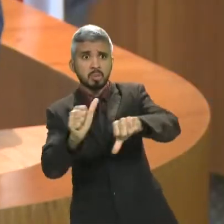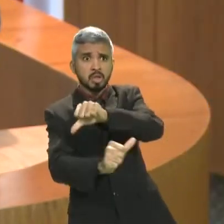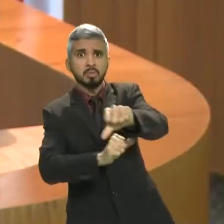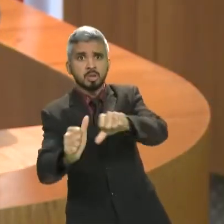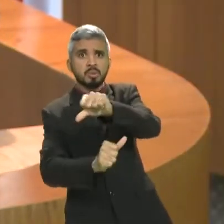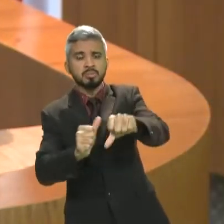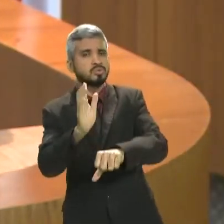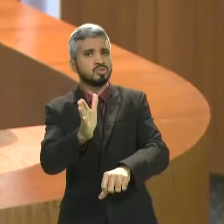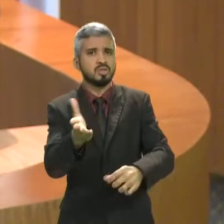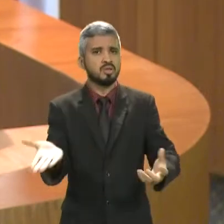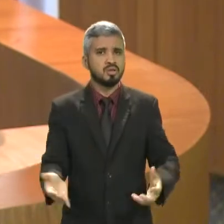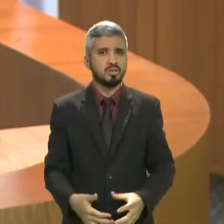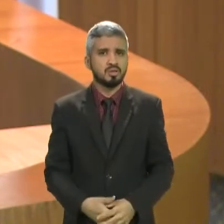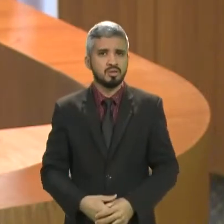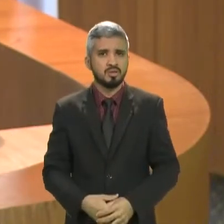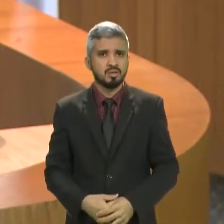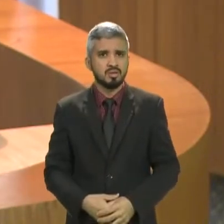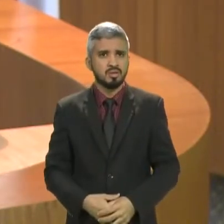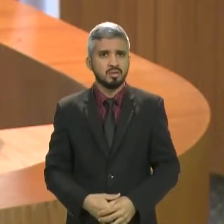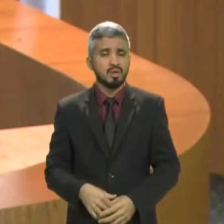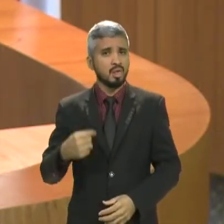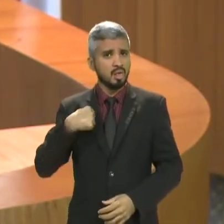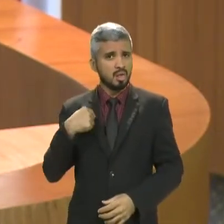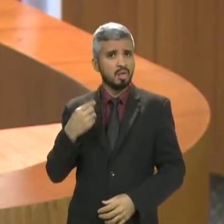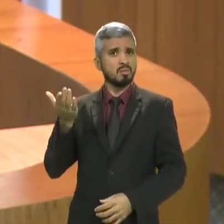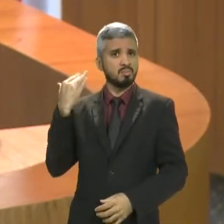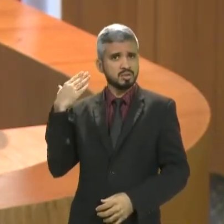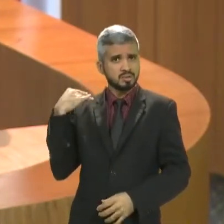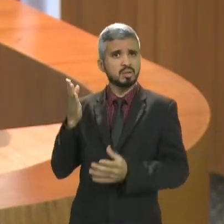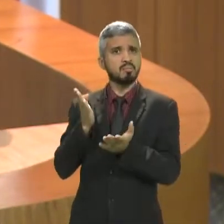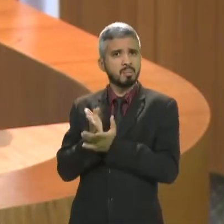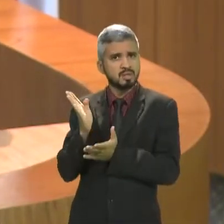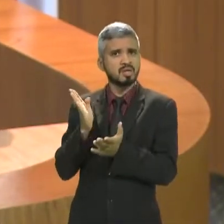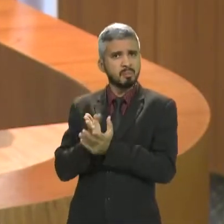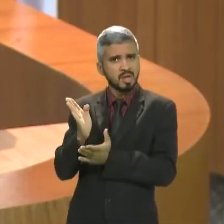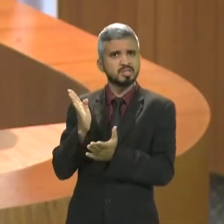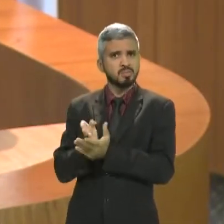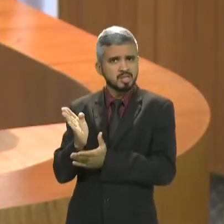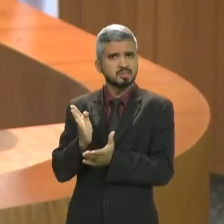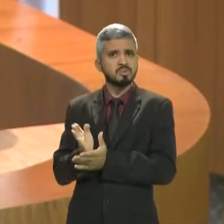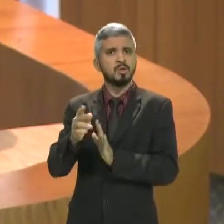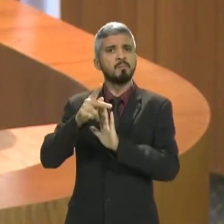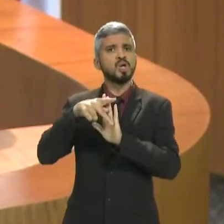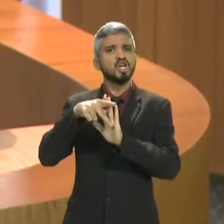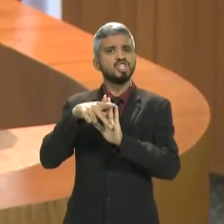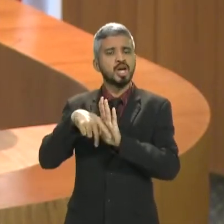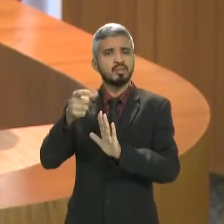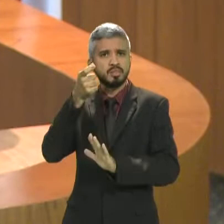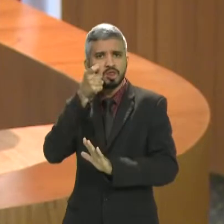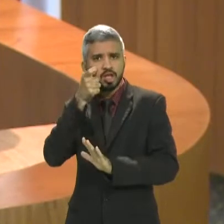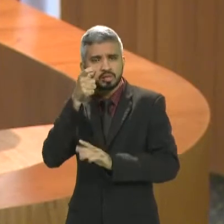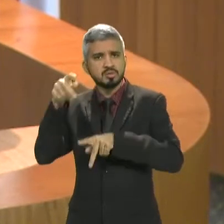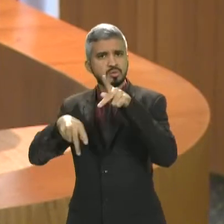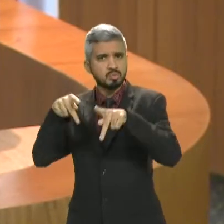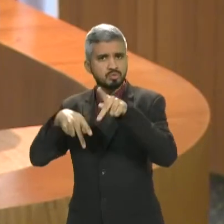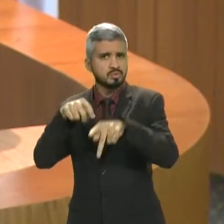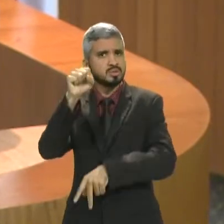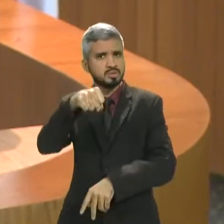cabíveis para o governo, onde eu fiz parte, onde aprovamos muitos projetos em interesse da população.